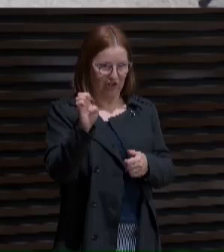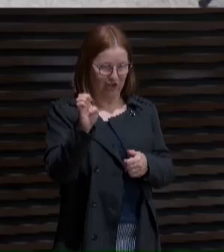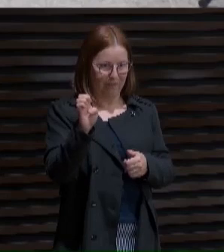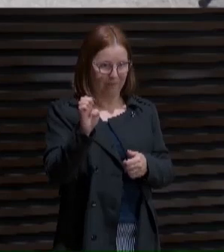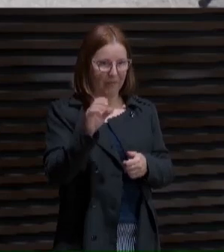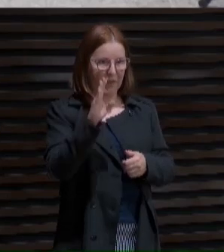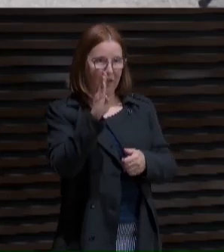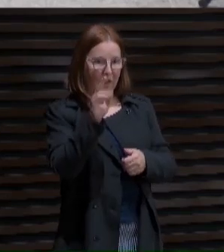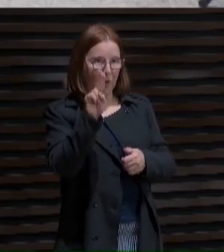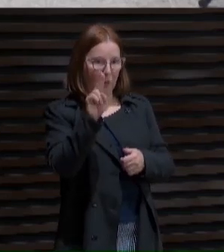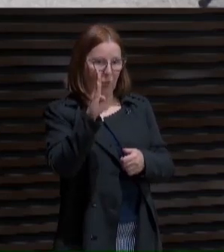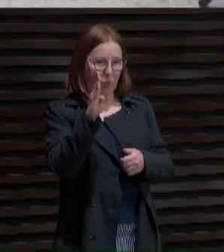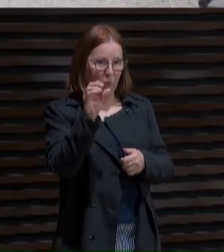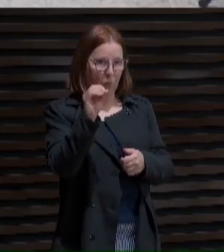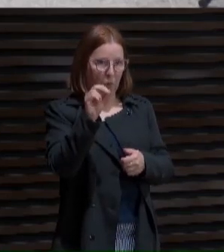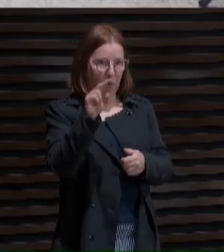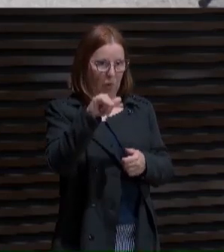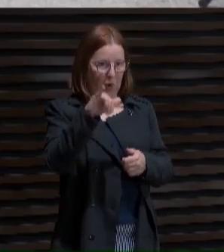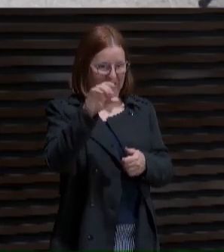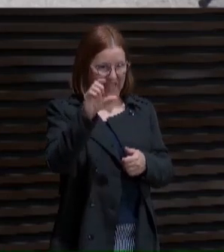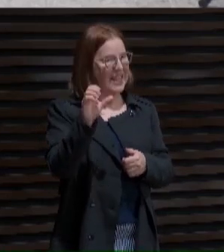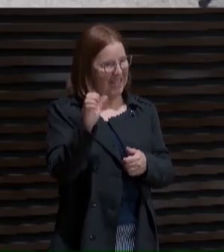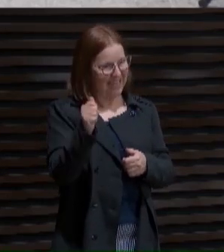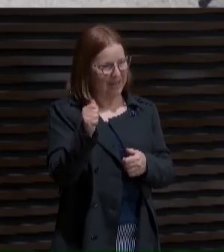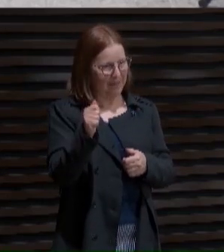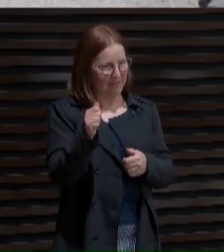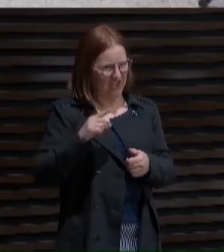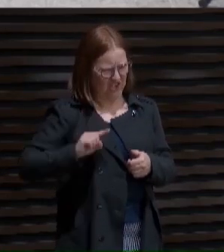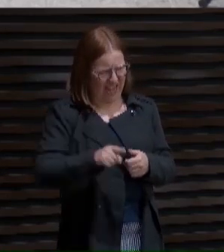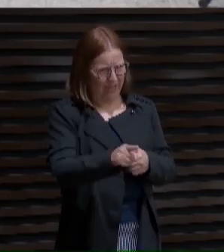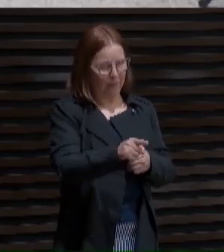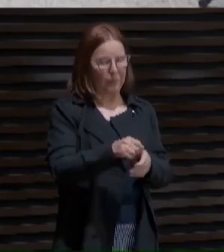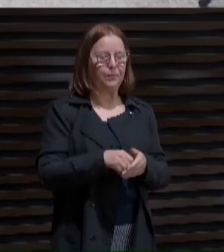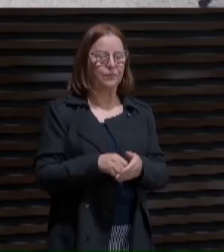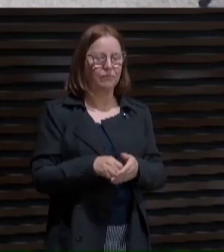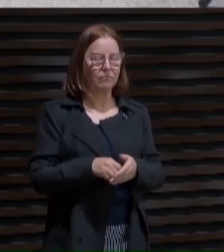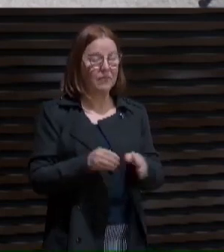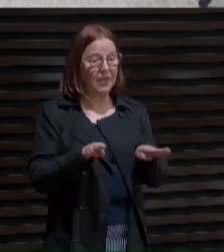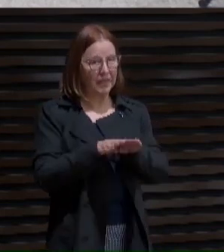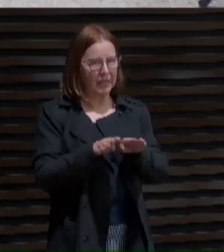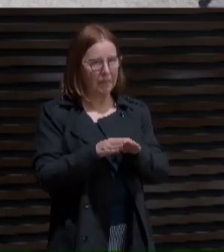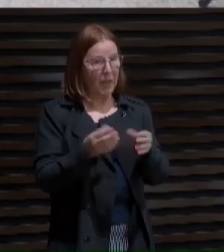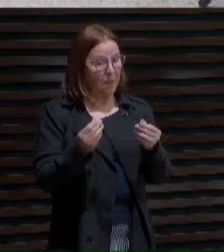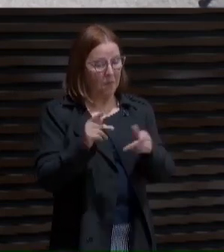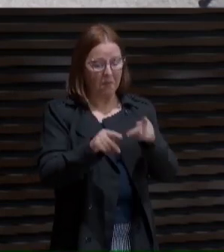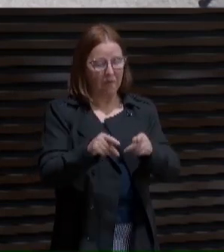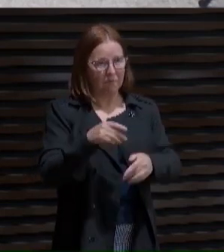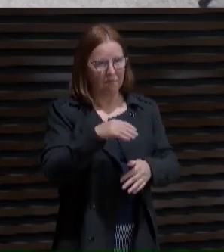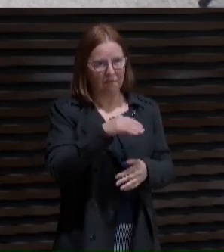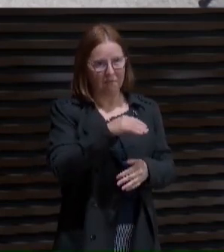1/3 da população europeia acabou padecendo. Depois também tivemos a